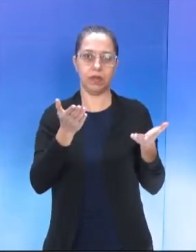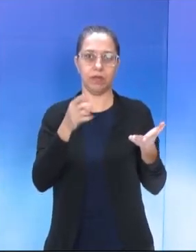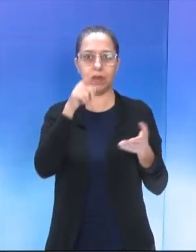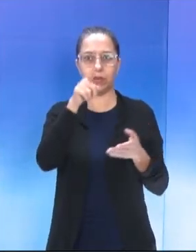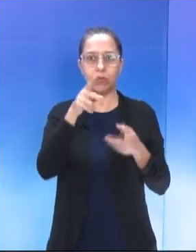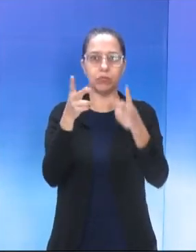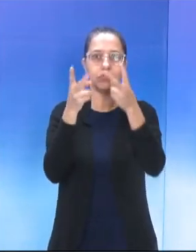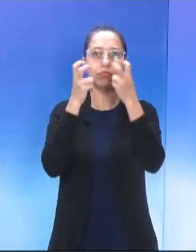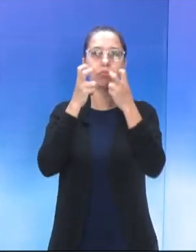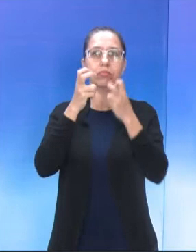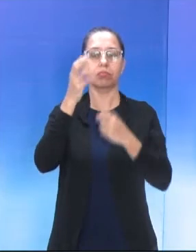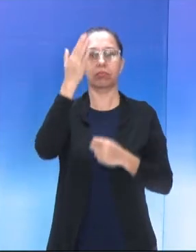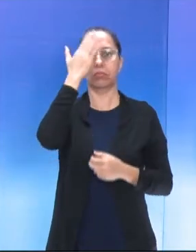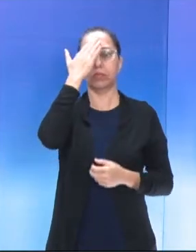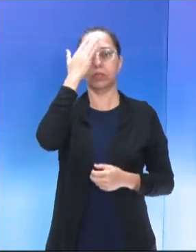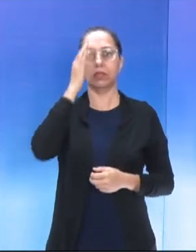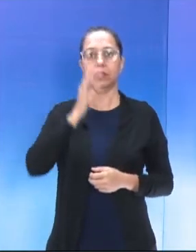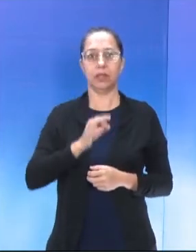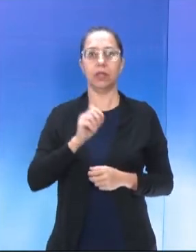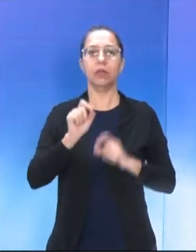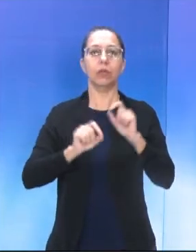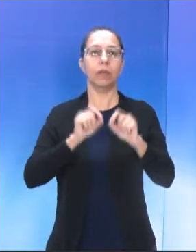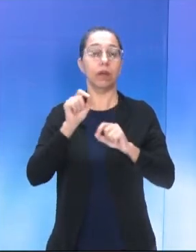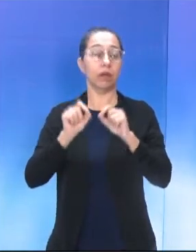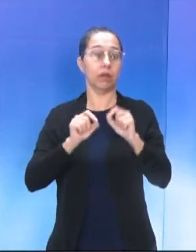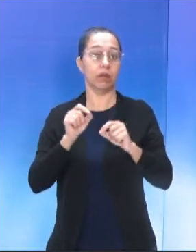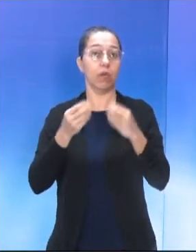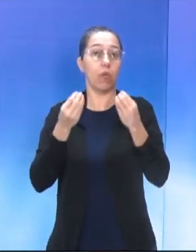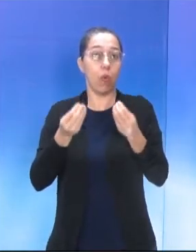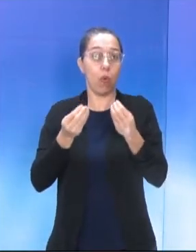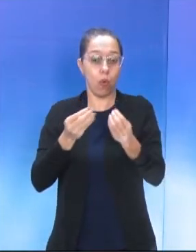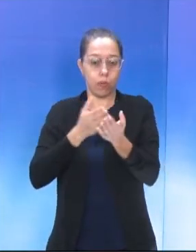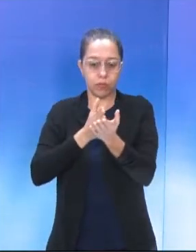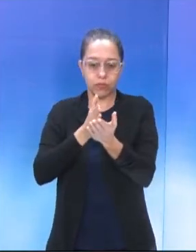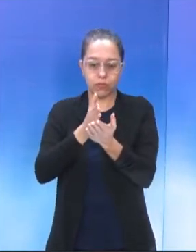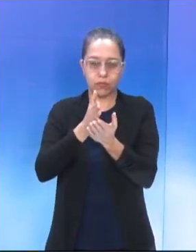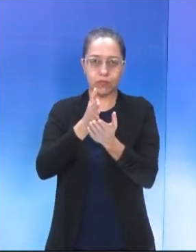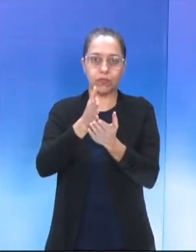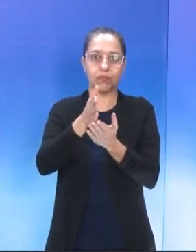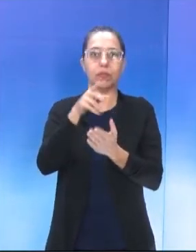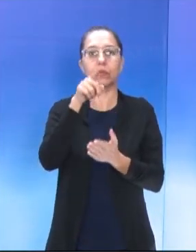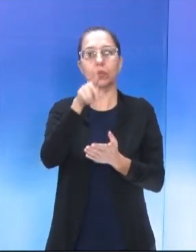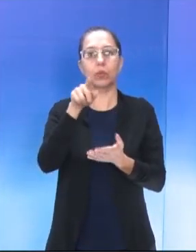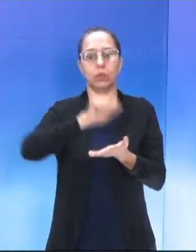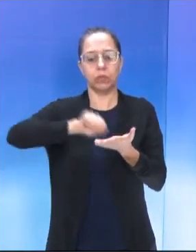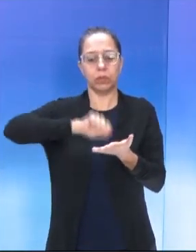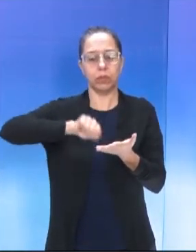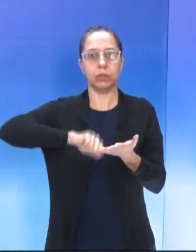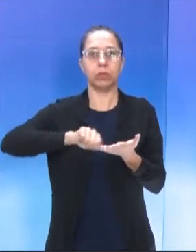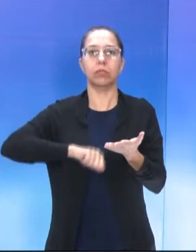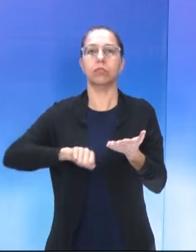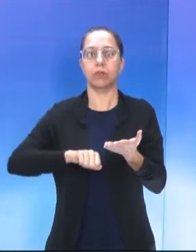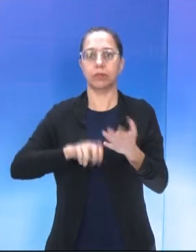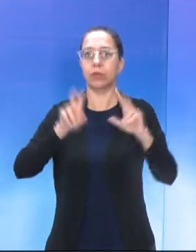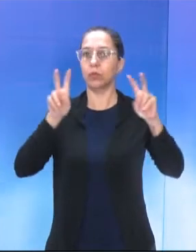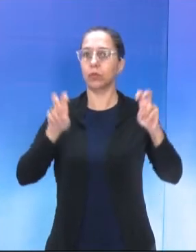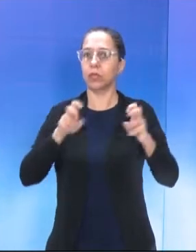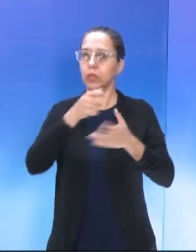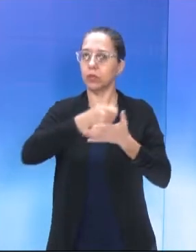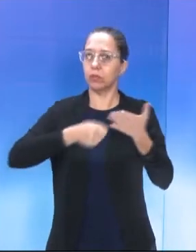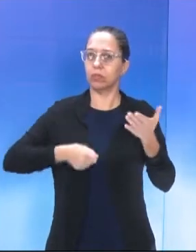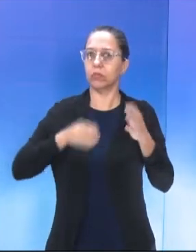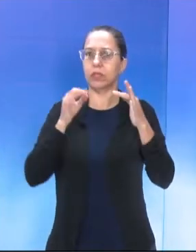cabeça o que você escreveu, ou seja, para que lado, para que direção, para que caminho você leva o seu texto para